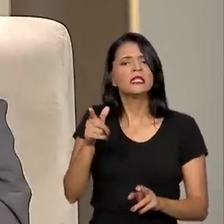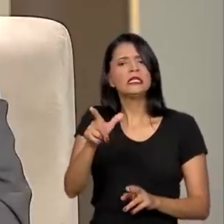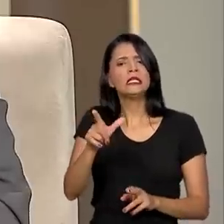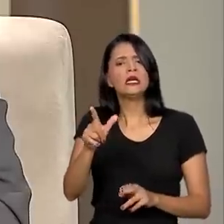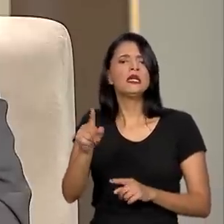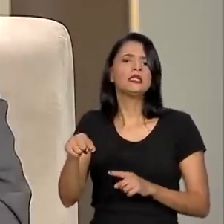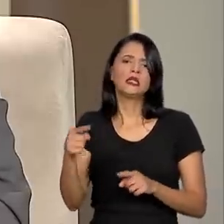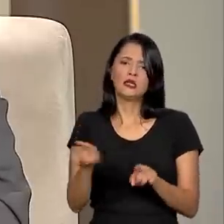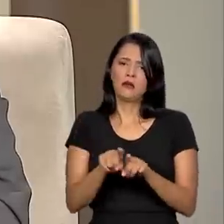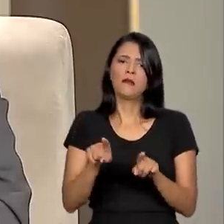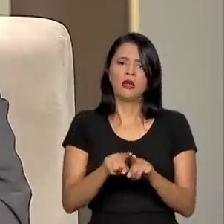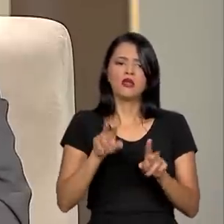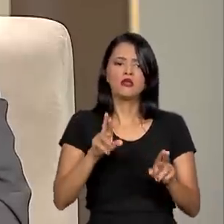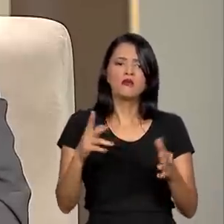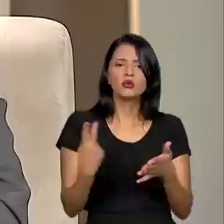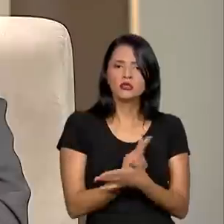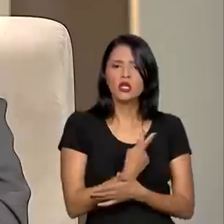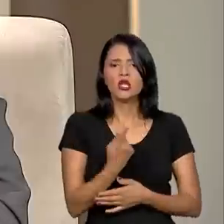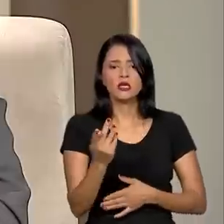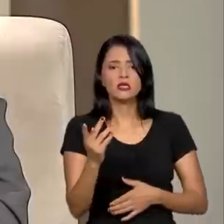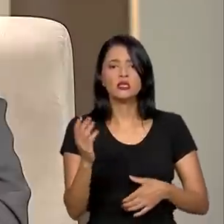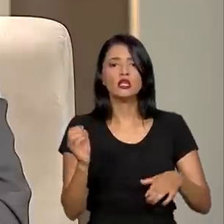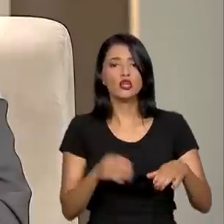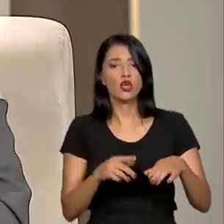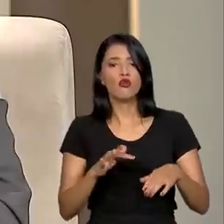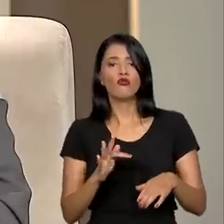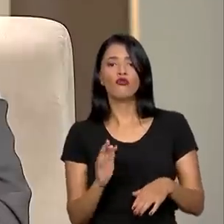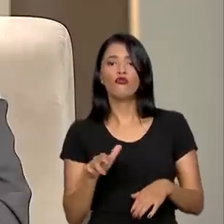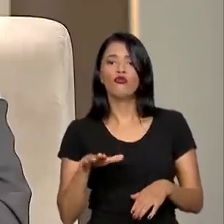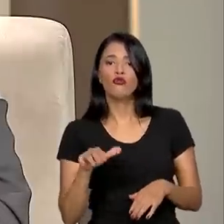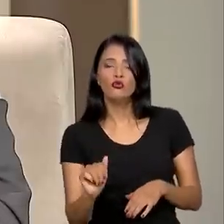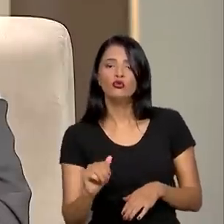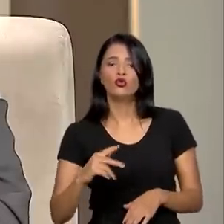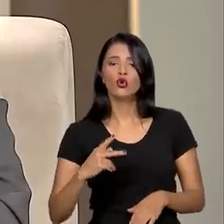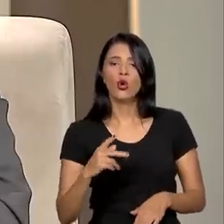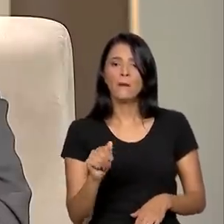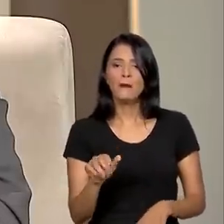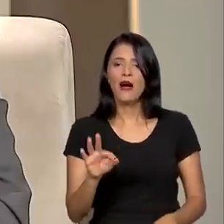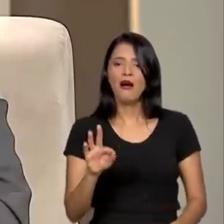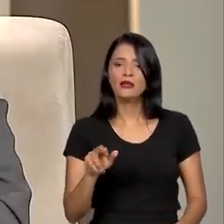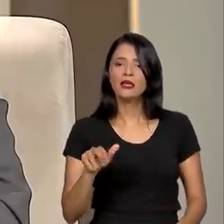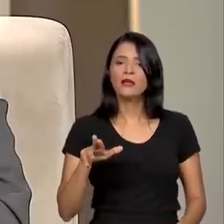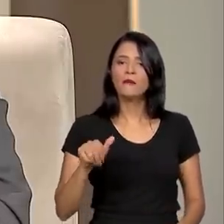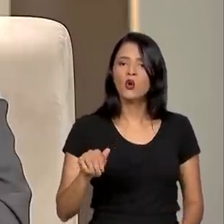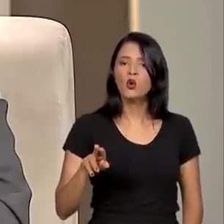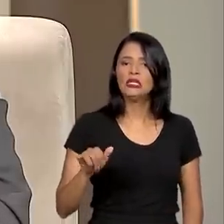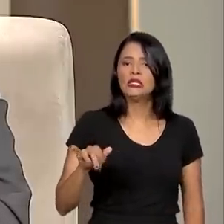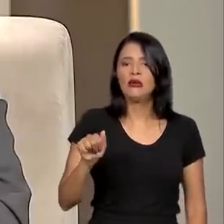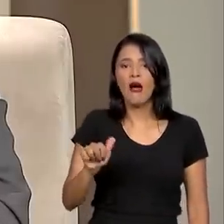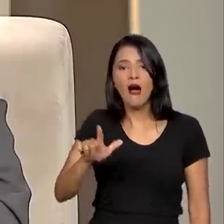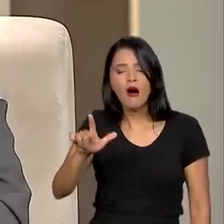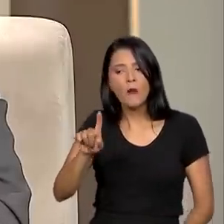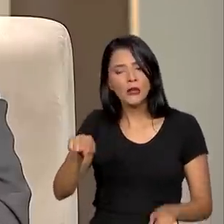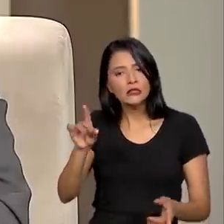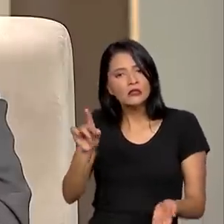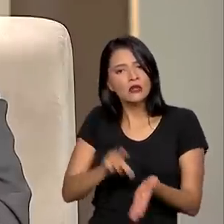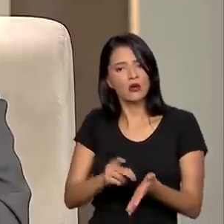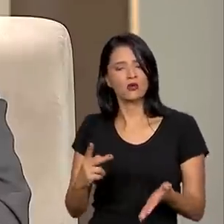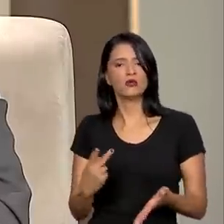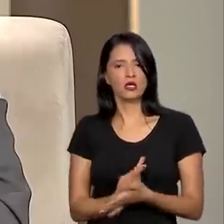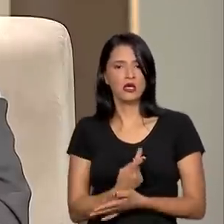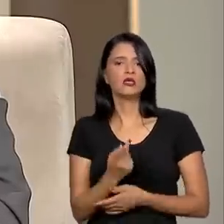para o fundo patrimonial, mas nunca foi regulamentado. Então, para que isso se torne, real, a Secretaria